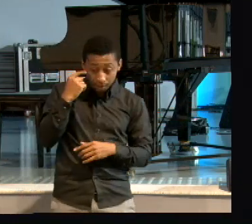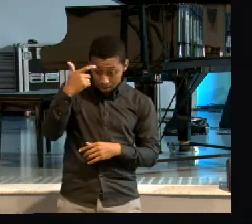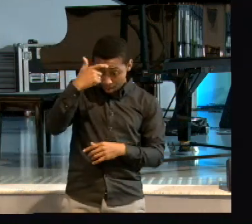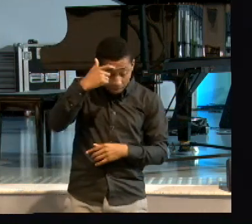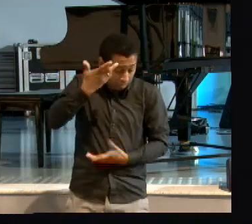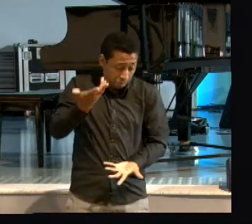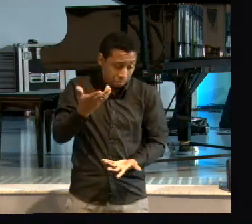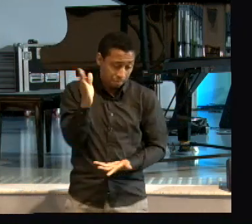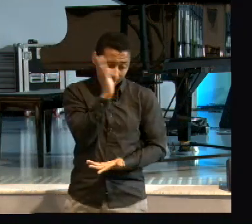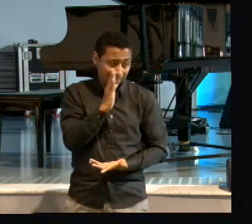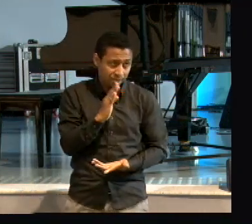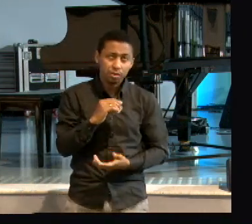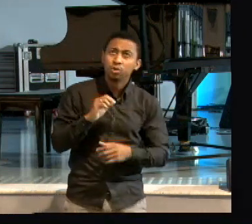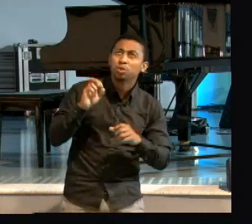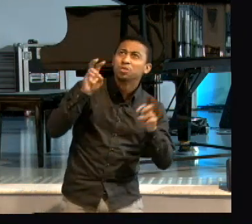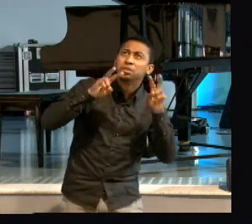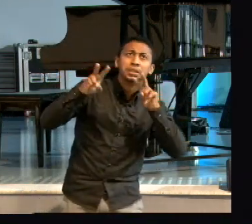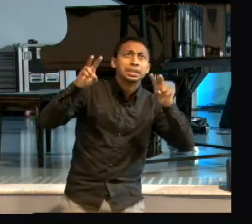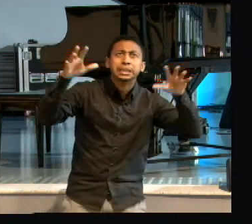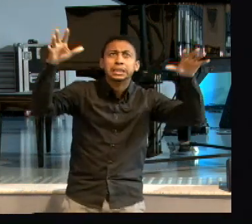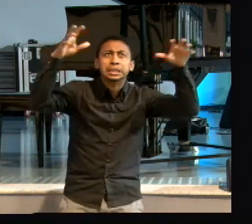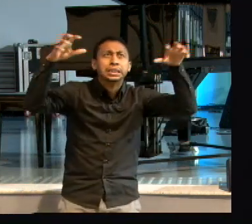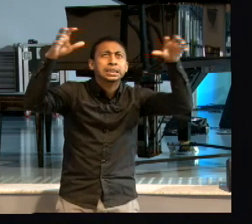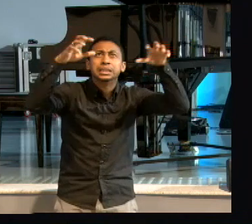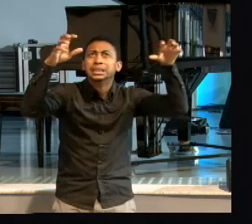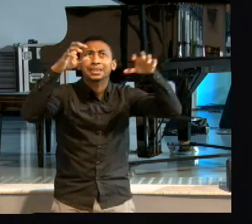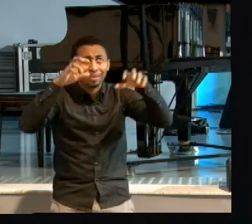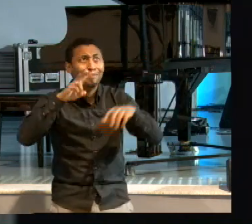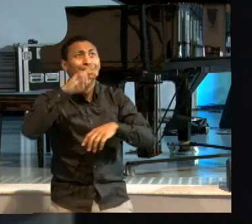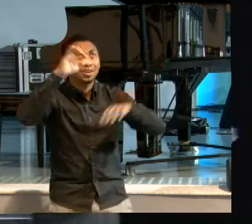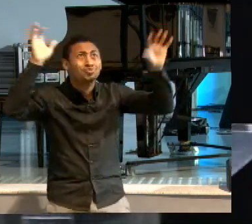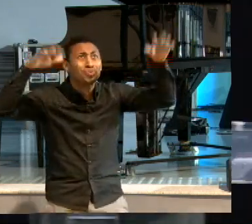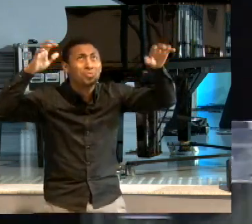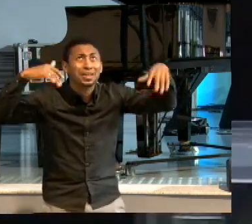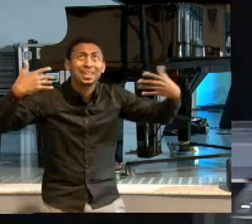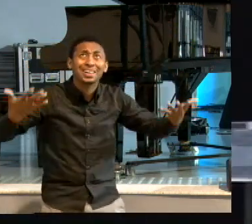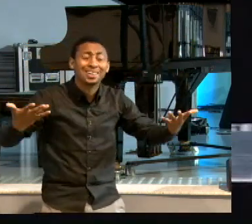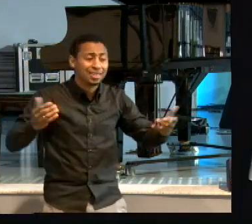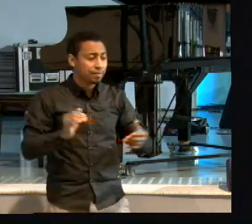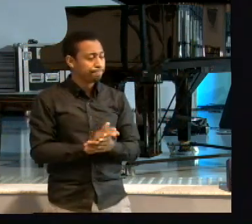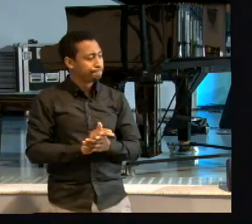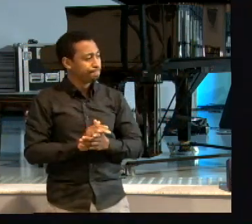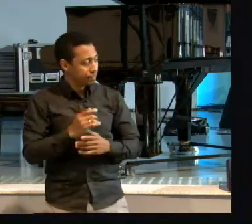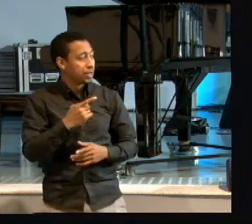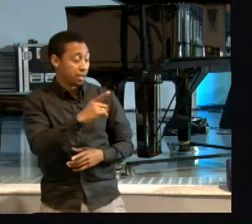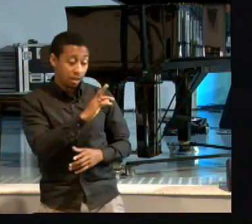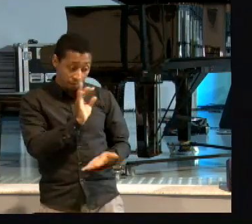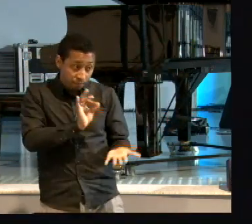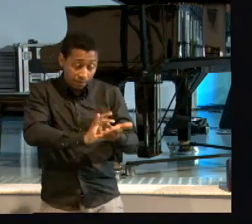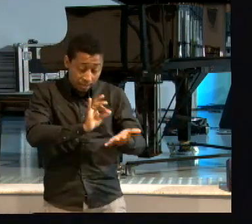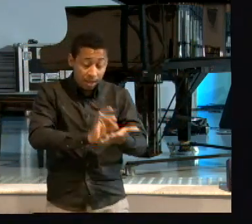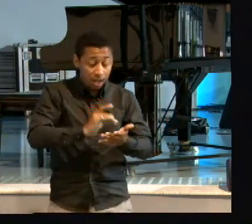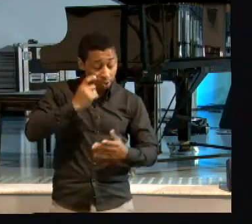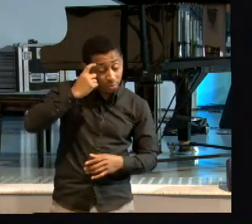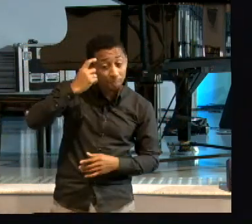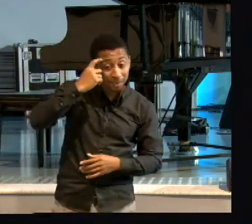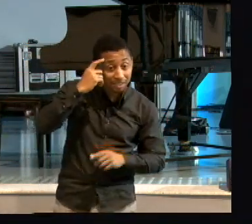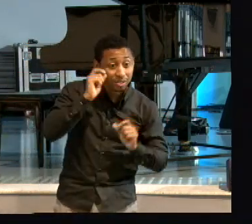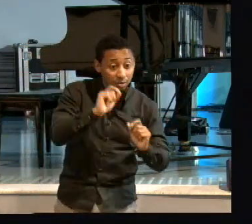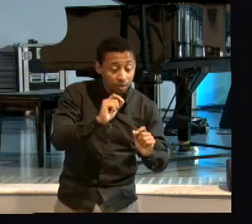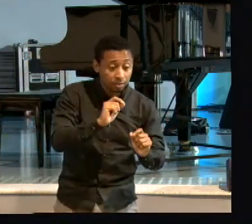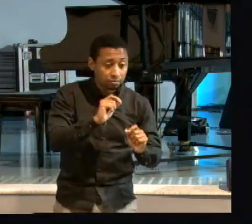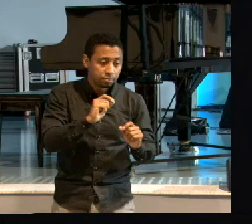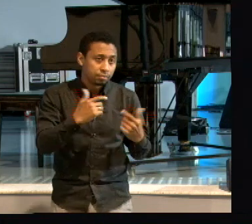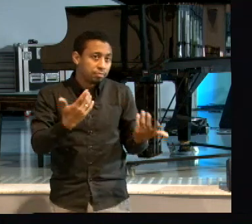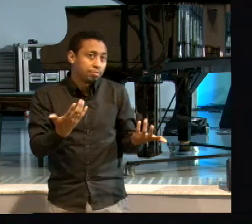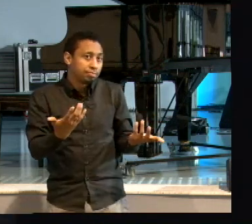estou vendo aquele desenho de chuva, porque o clima está mudando muito rápido, muito depressa, a primeira coisa, eu vou ser honesto com você, que eu pensei, não é que Deus pudesse